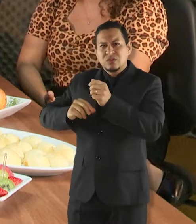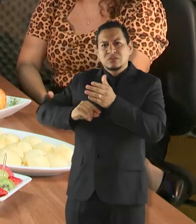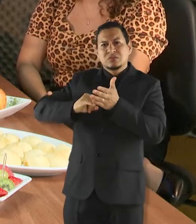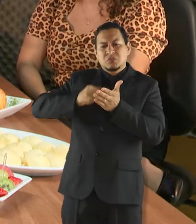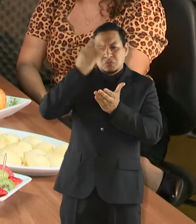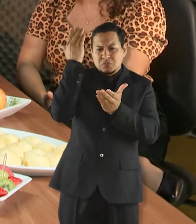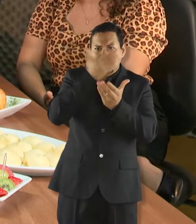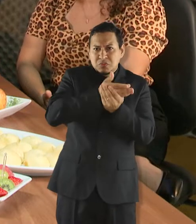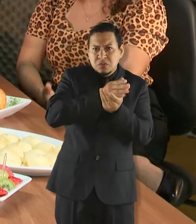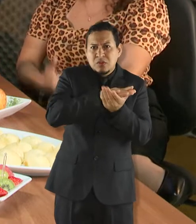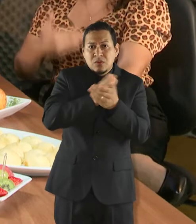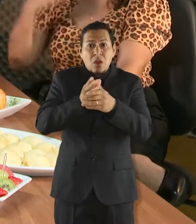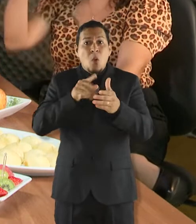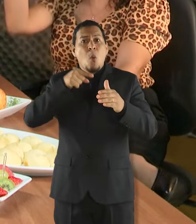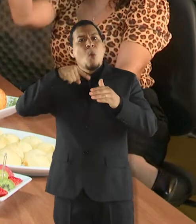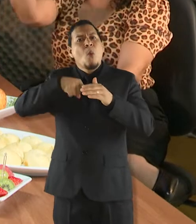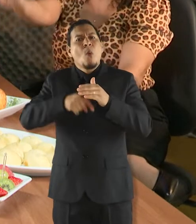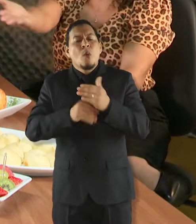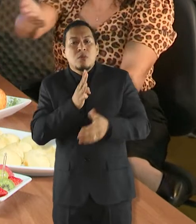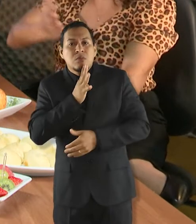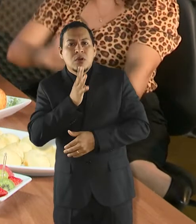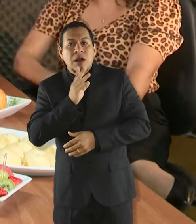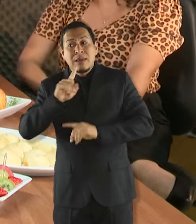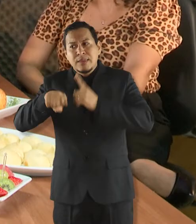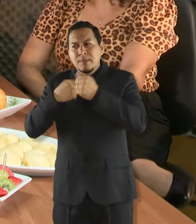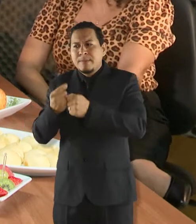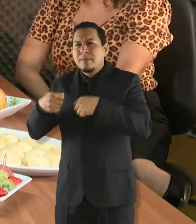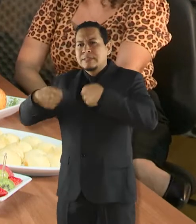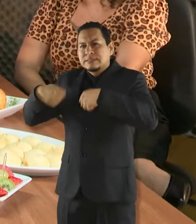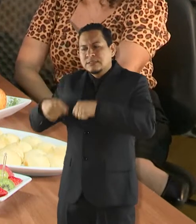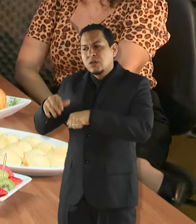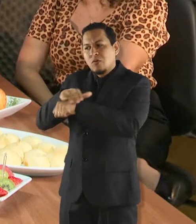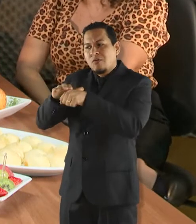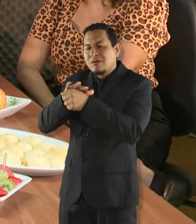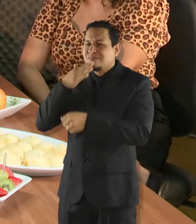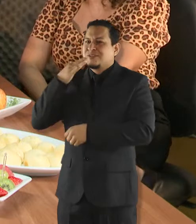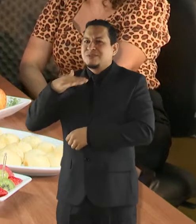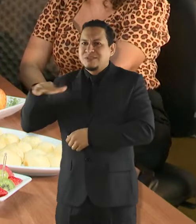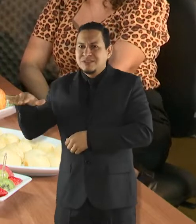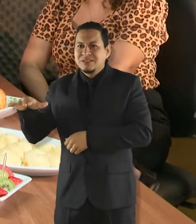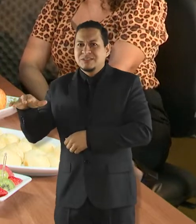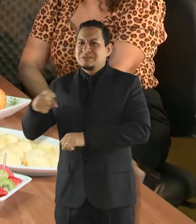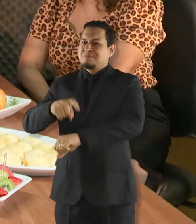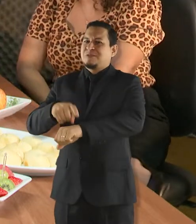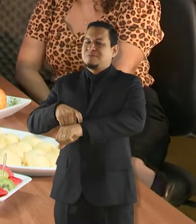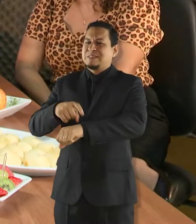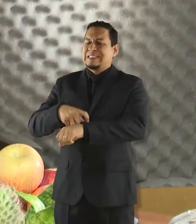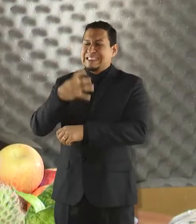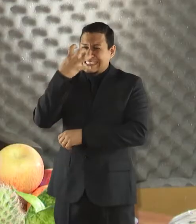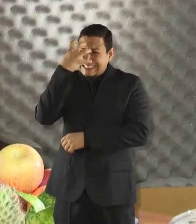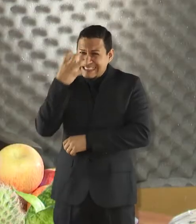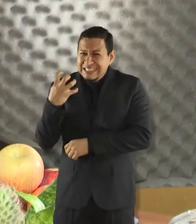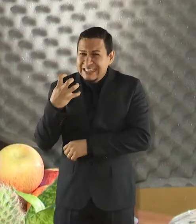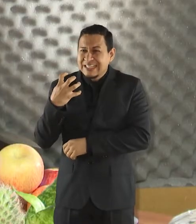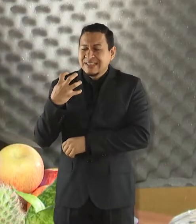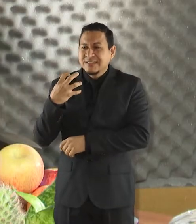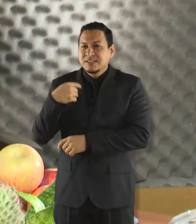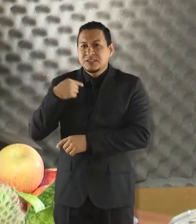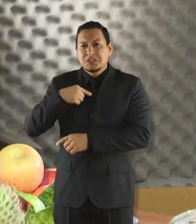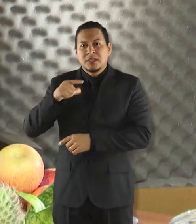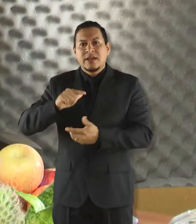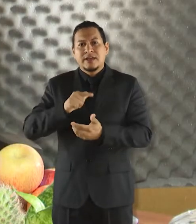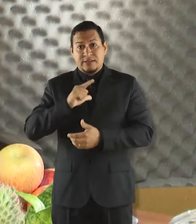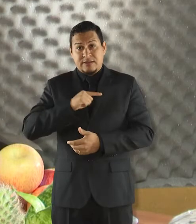fica conhecendo a história. E depois a gente vai conversar com aquela criança, né? No meio de uma audiência, onde do outro